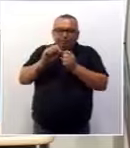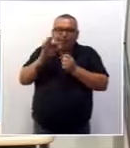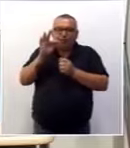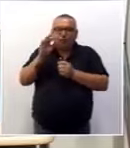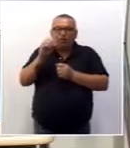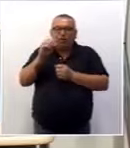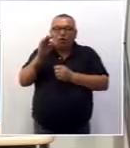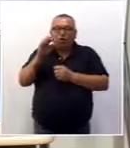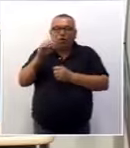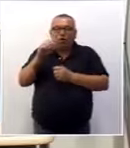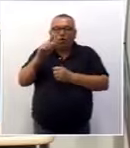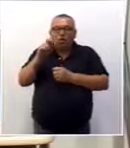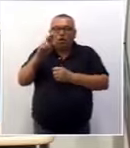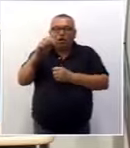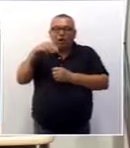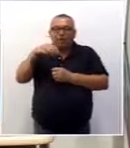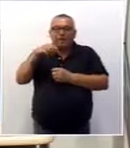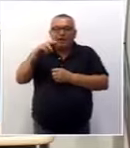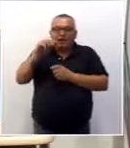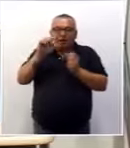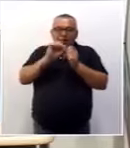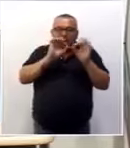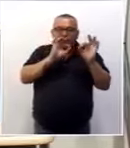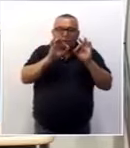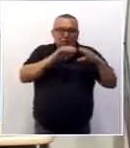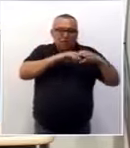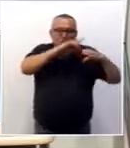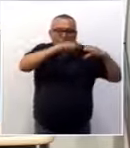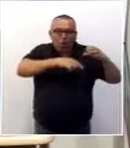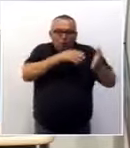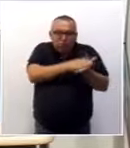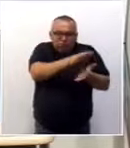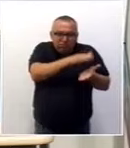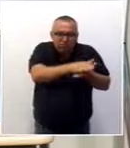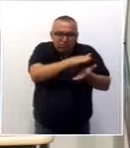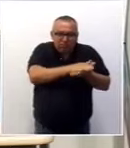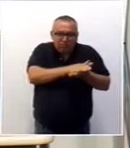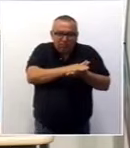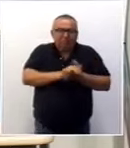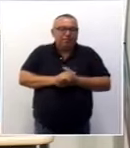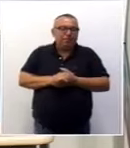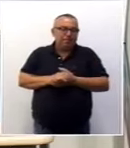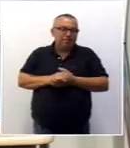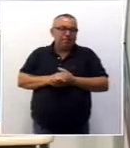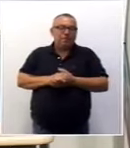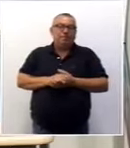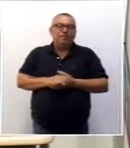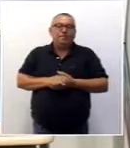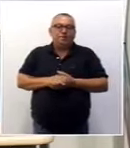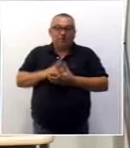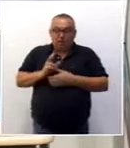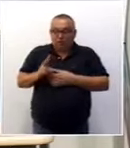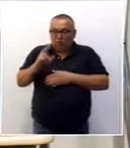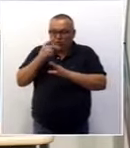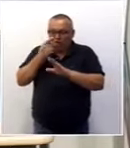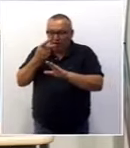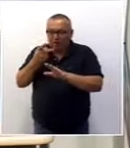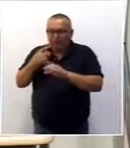esse alinhamento lá naqueles rolos, né, da imprensa. Deixa eu seguir aqui, senão não vai dar tempo de falar